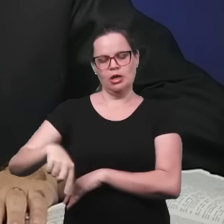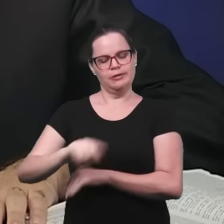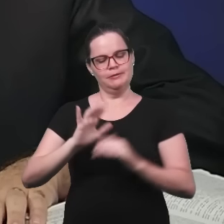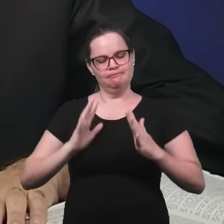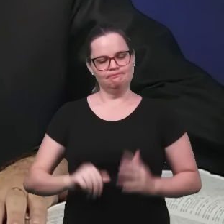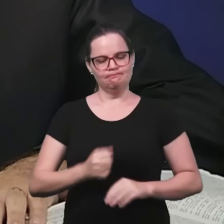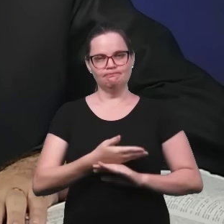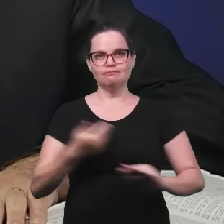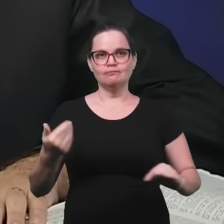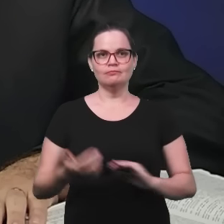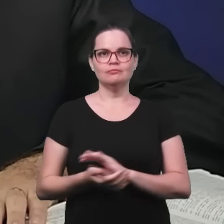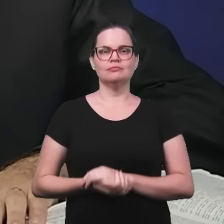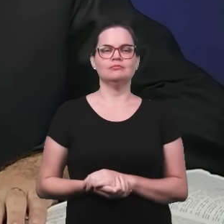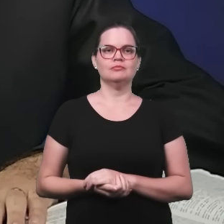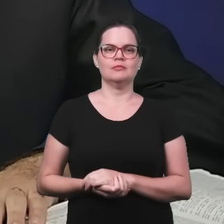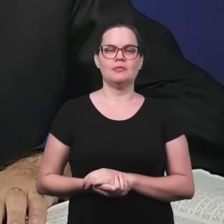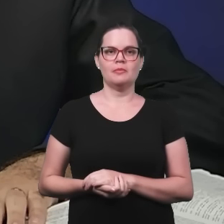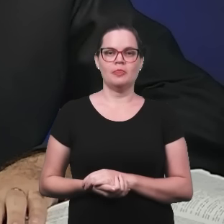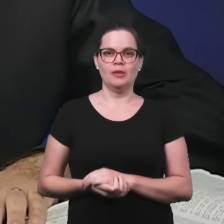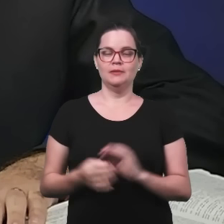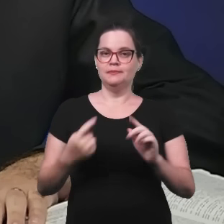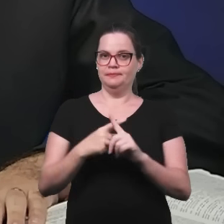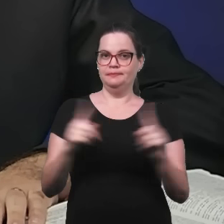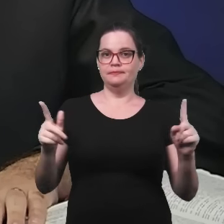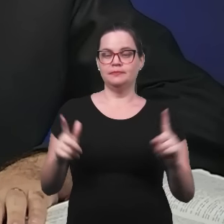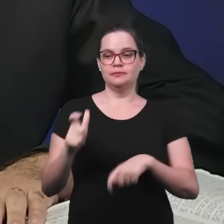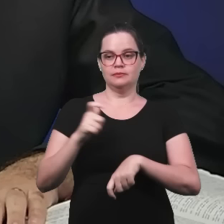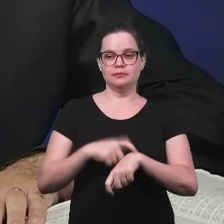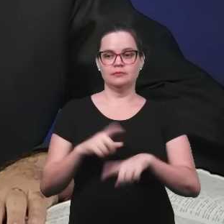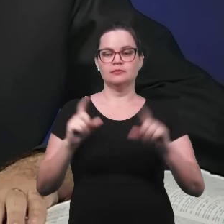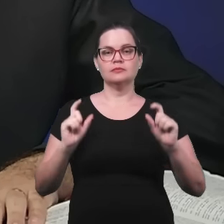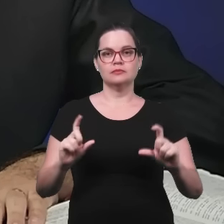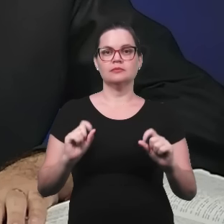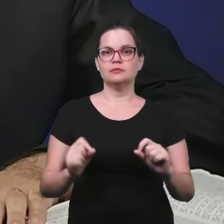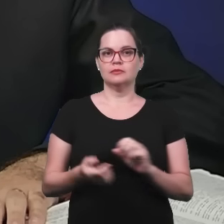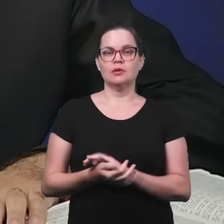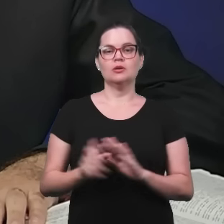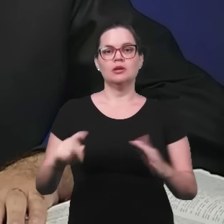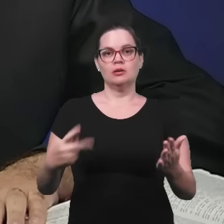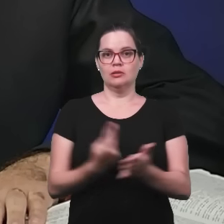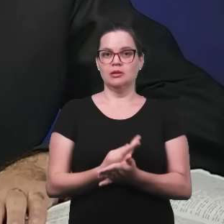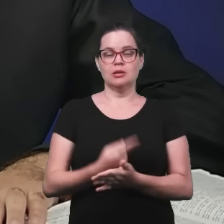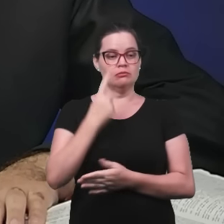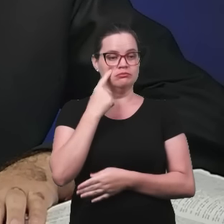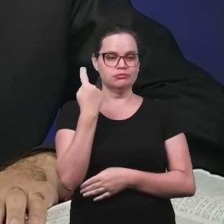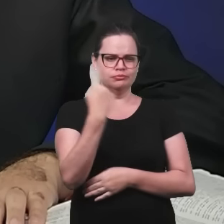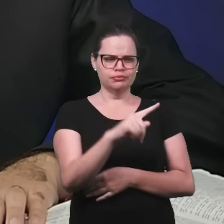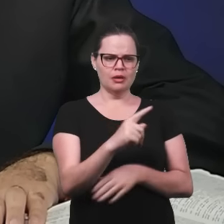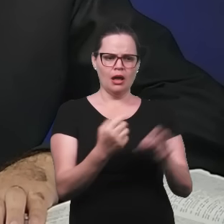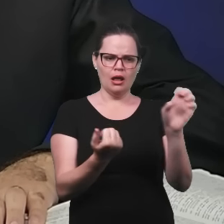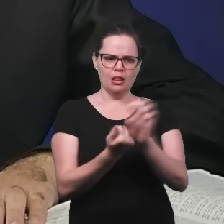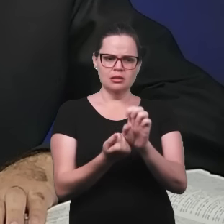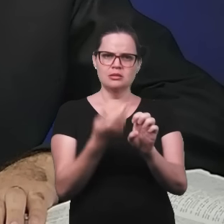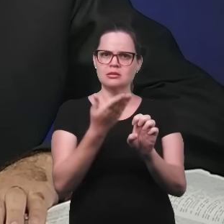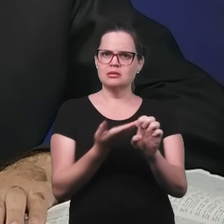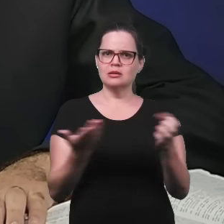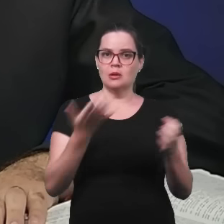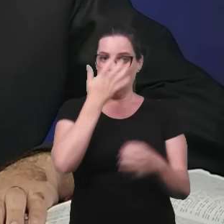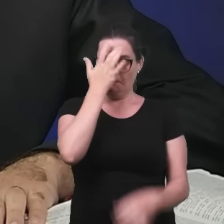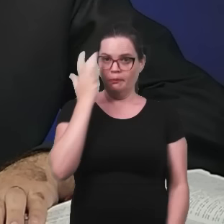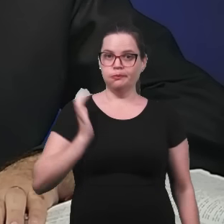Baal. Mas, neste momento, havia Eliseu, uma pessoa rica. A